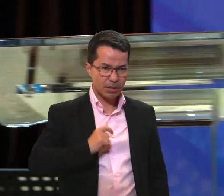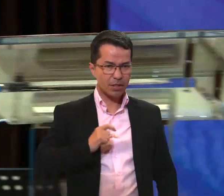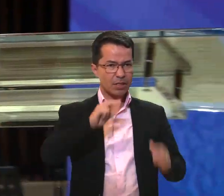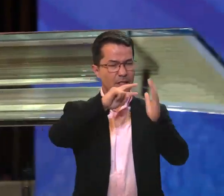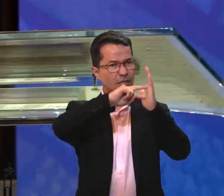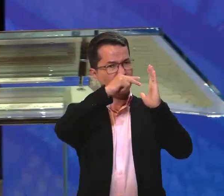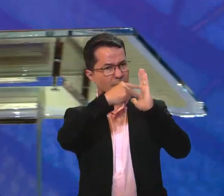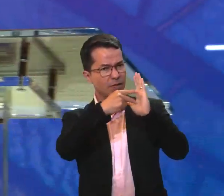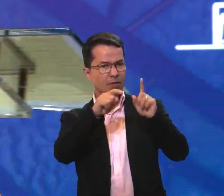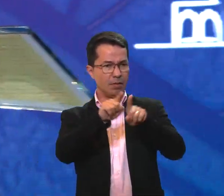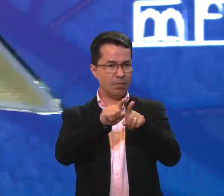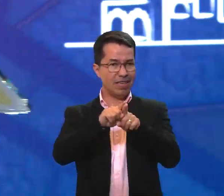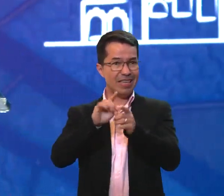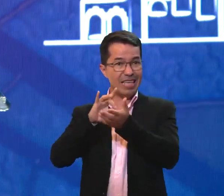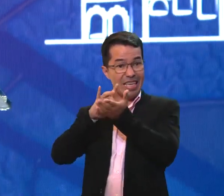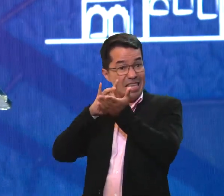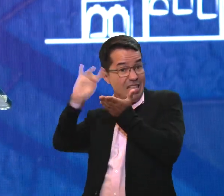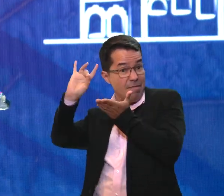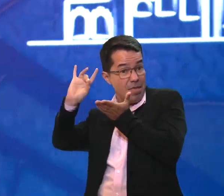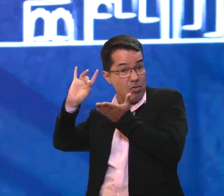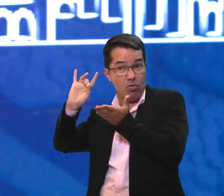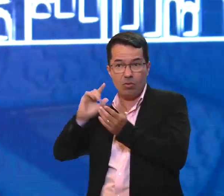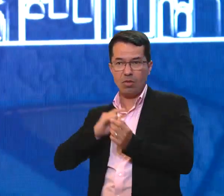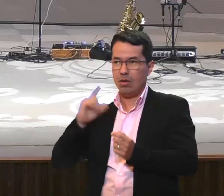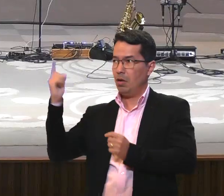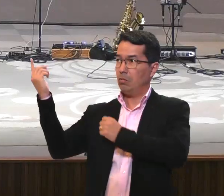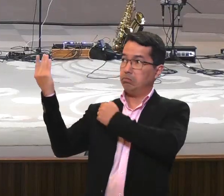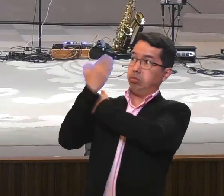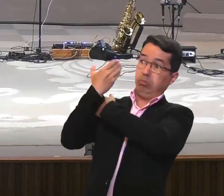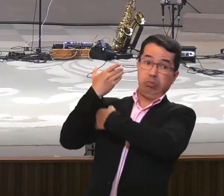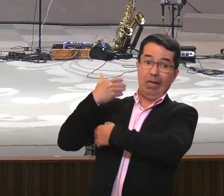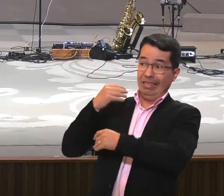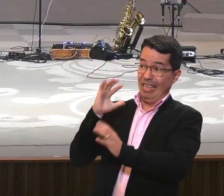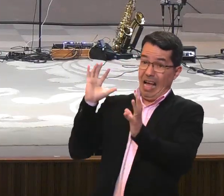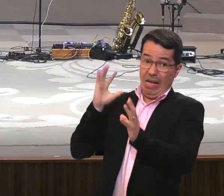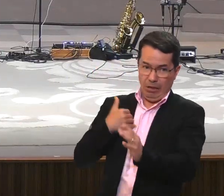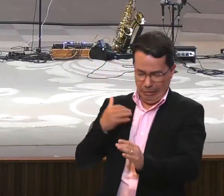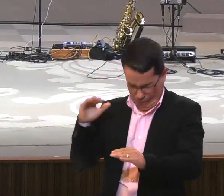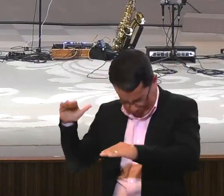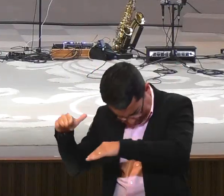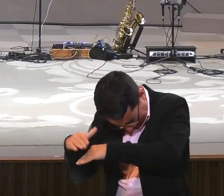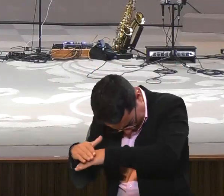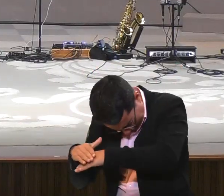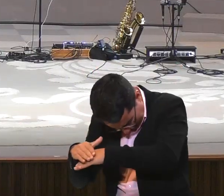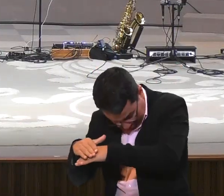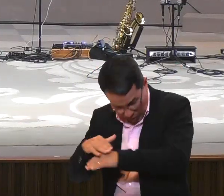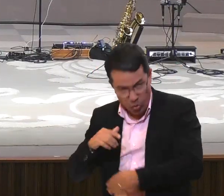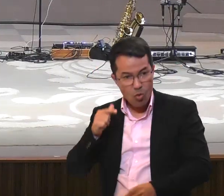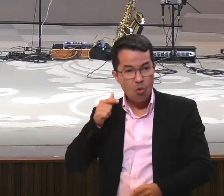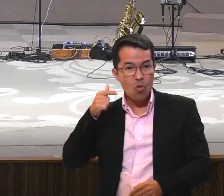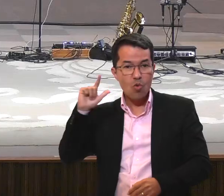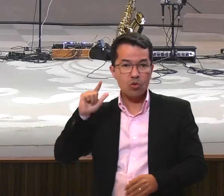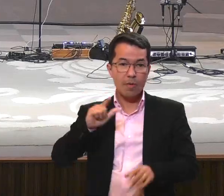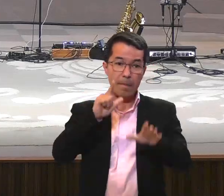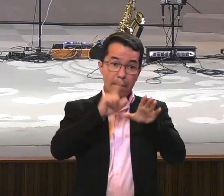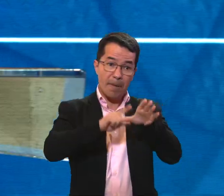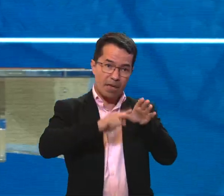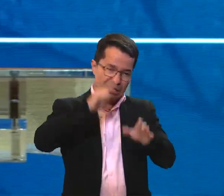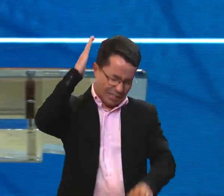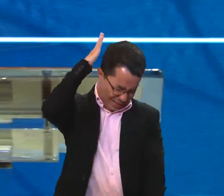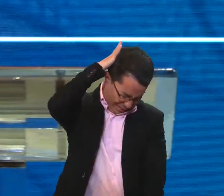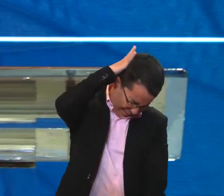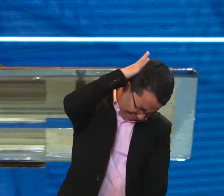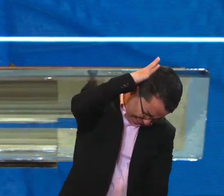conquistava o inimigo, se dobrava ali, ele punha o pé na cabeça. Está subjugado,